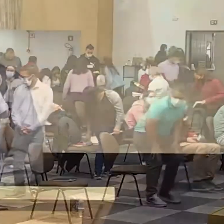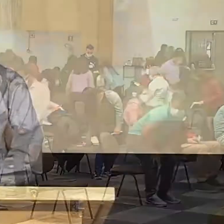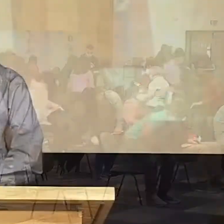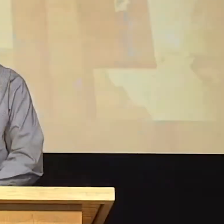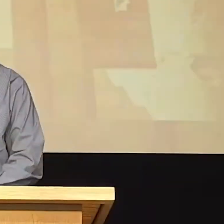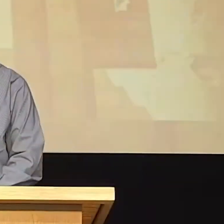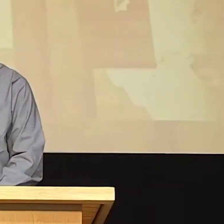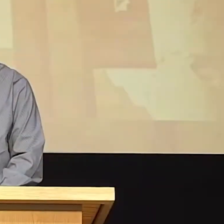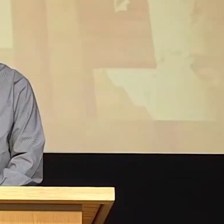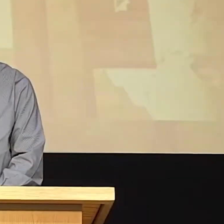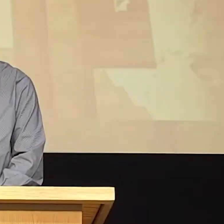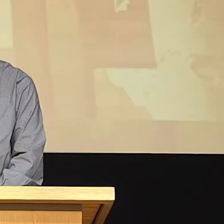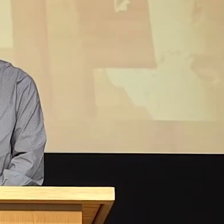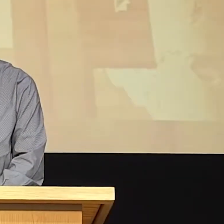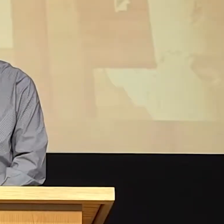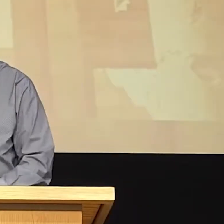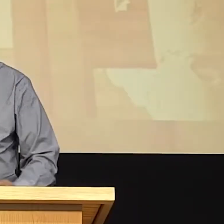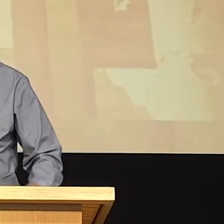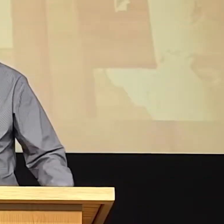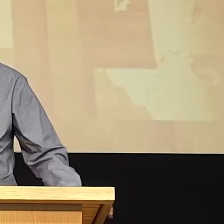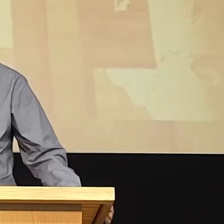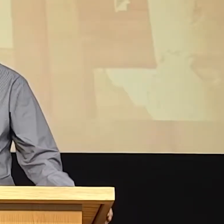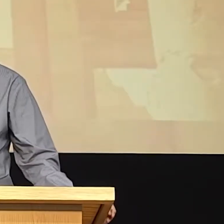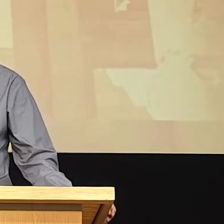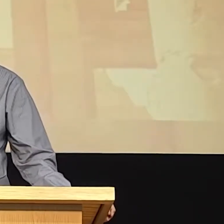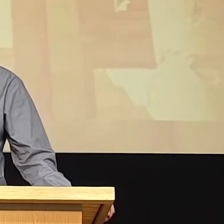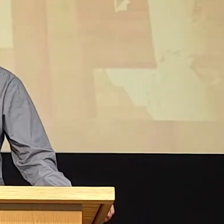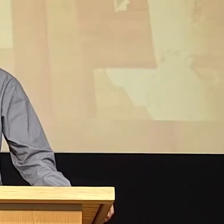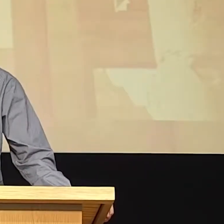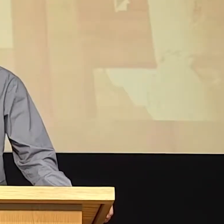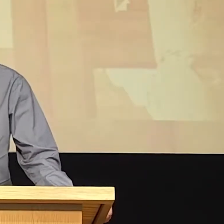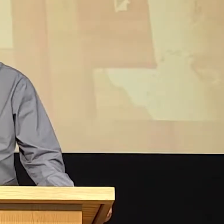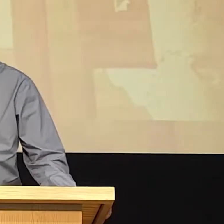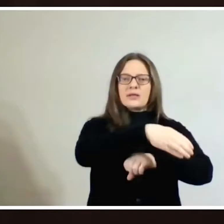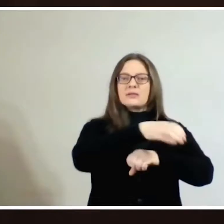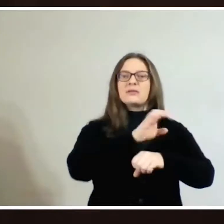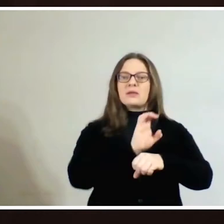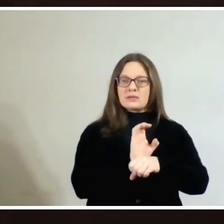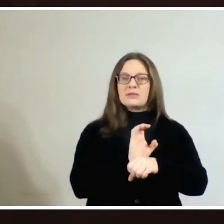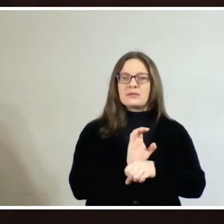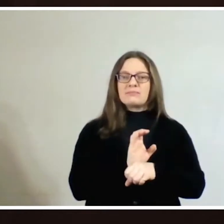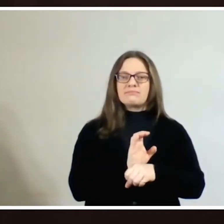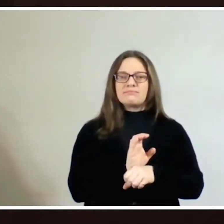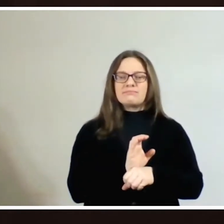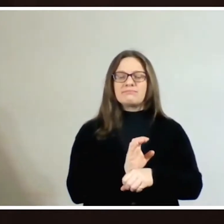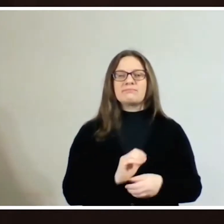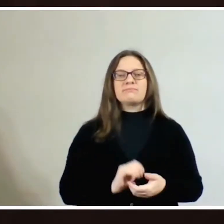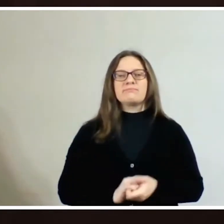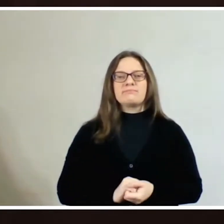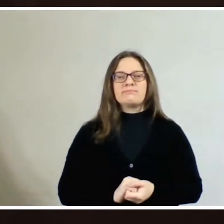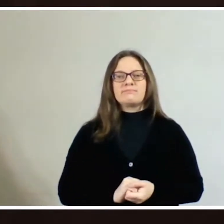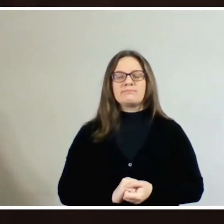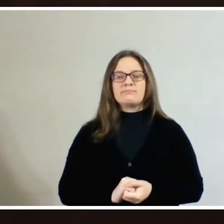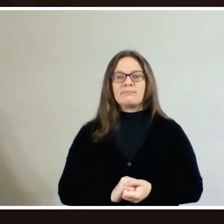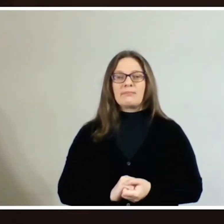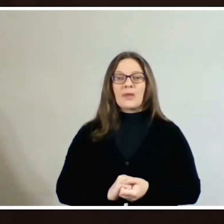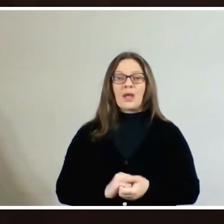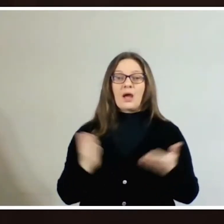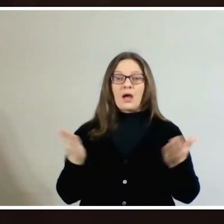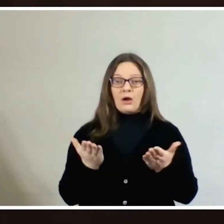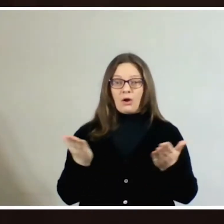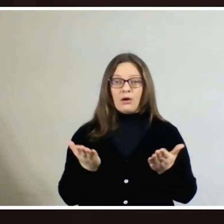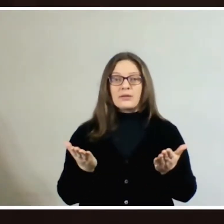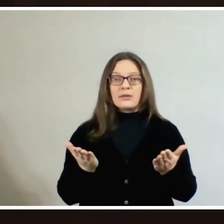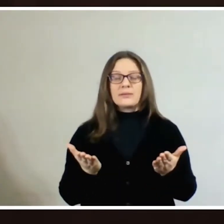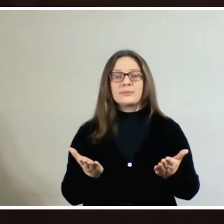Para mais uma transmissão do Instituto Vida para Todos. Muito bem, então nós chegamos